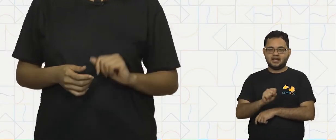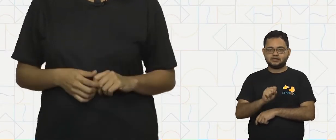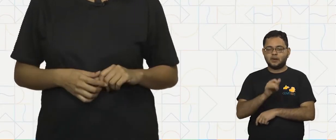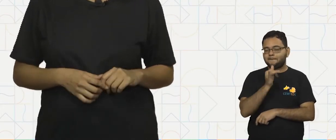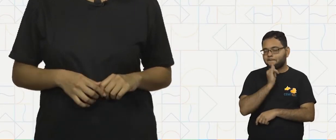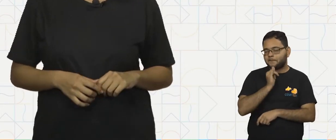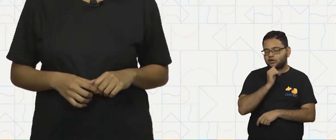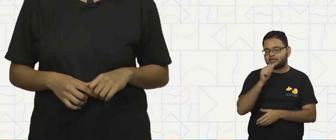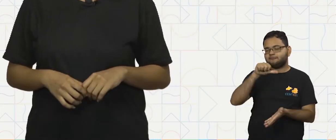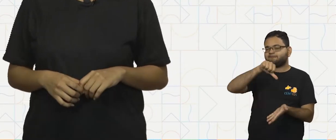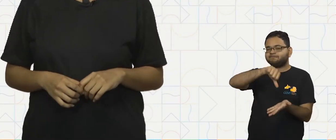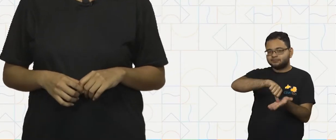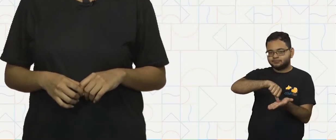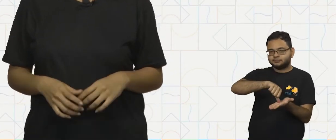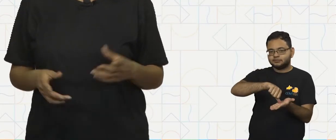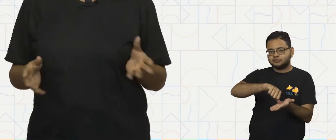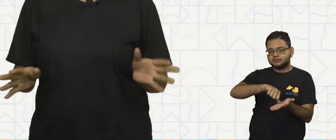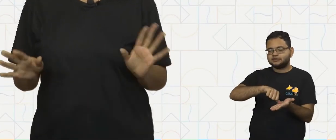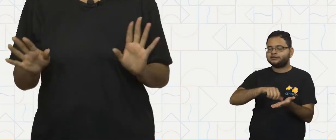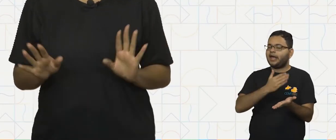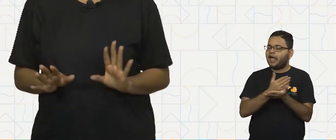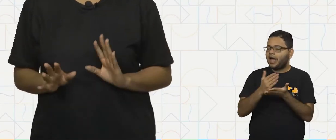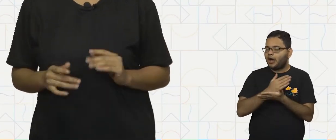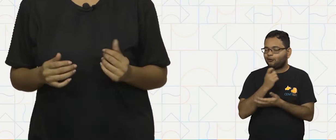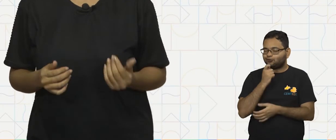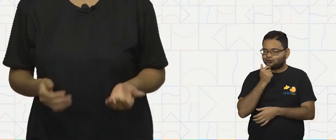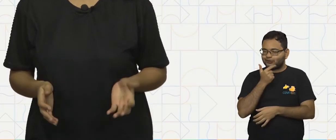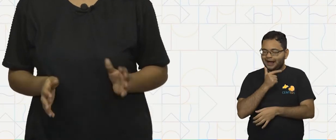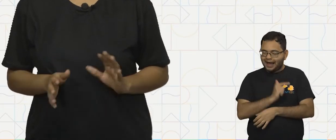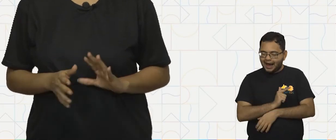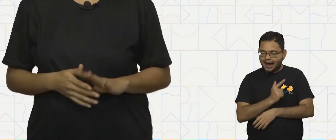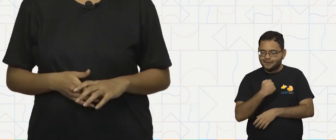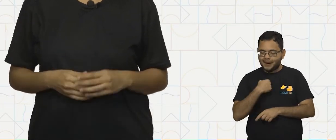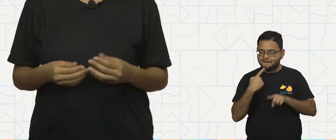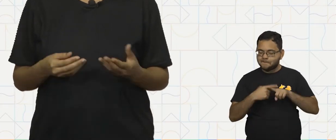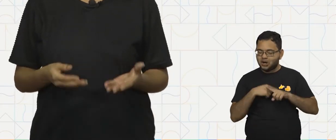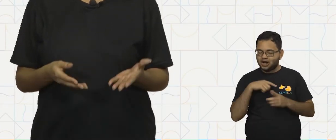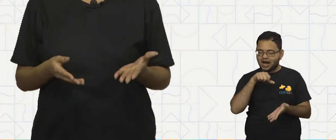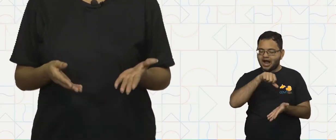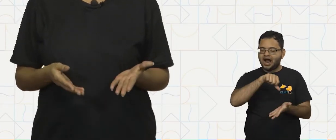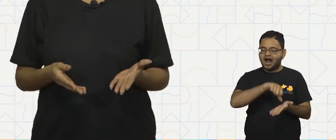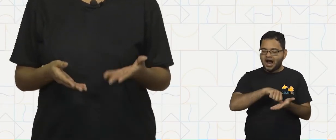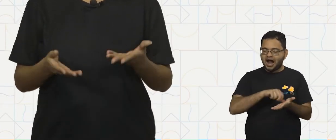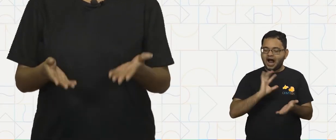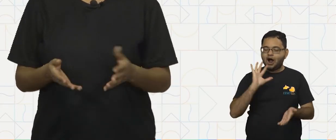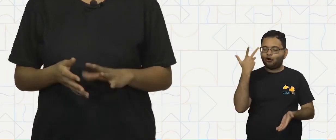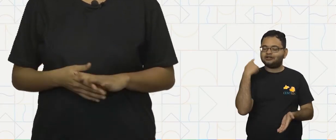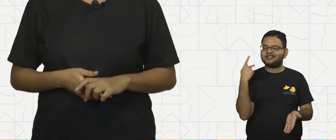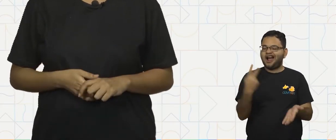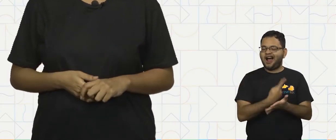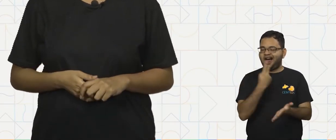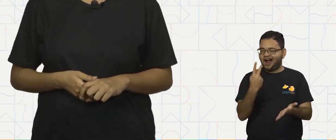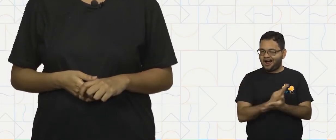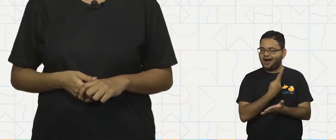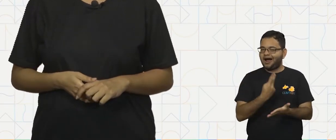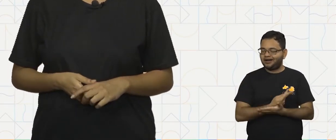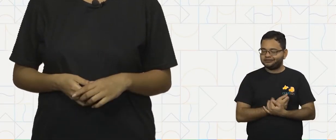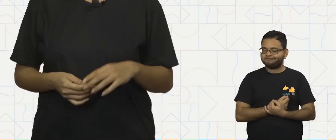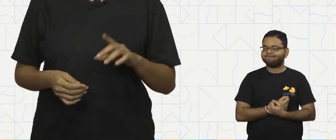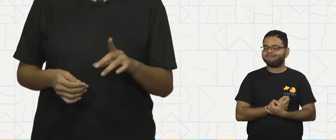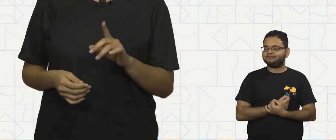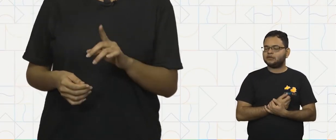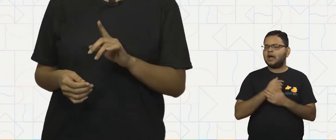devem estar rindo de mim, não é? Dado o histórico de algumas situações que muitas vezes esse aplicativo